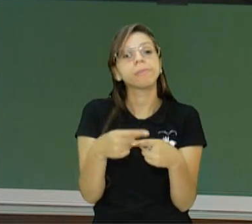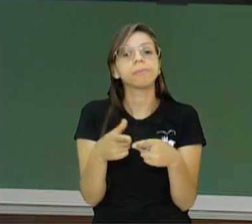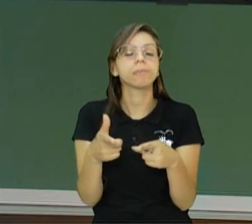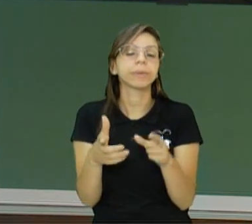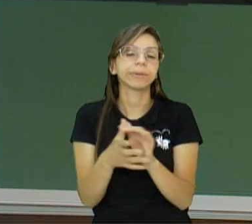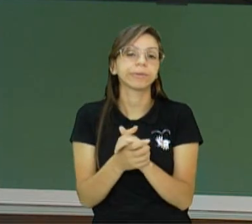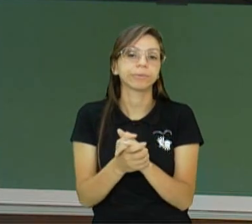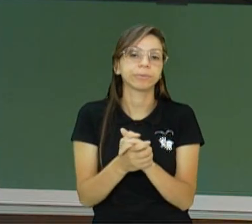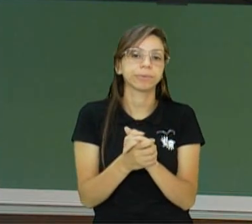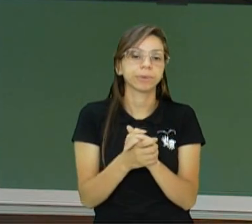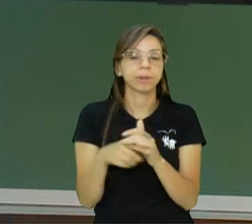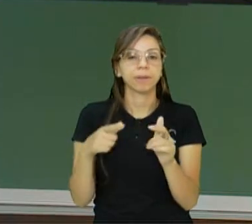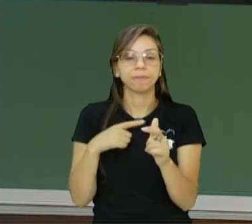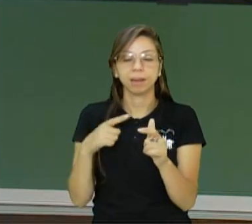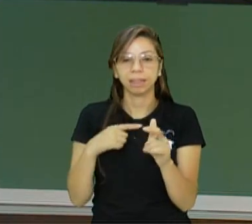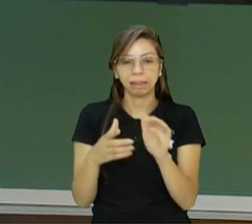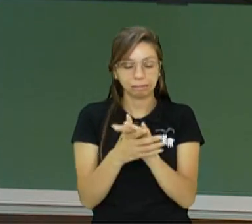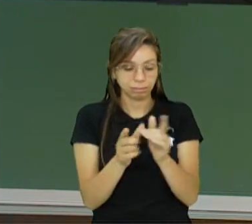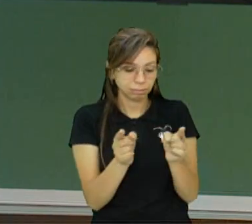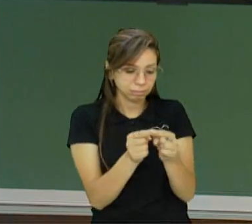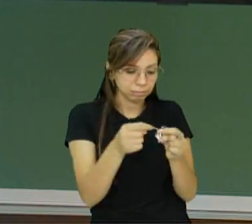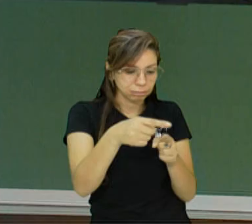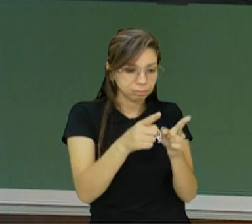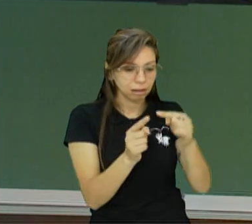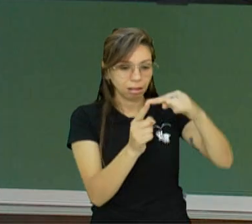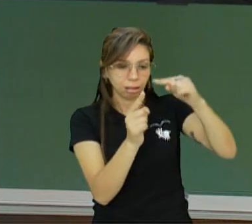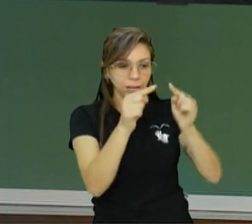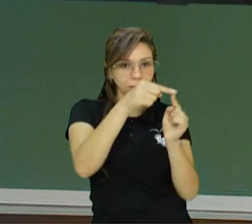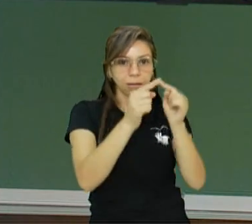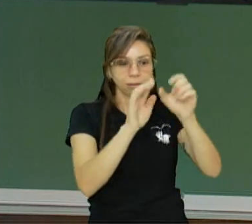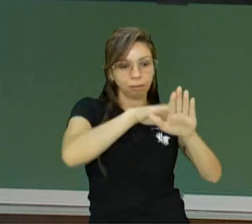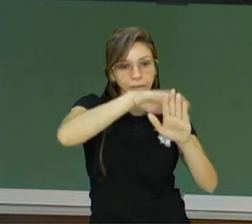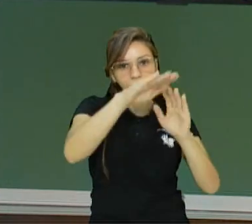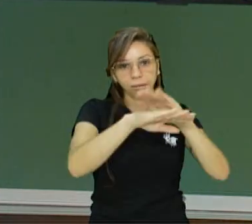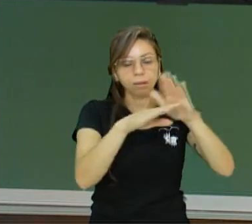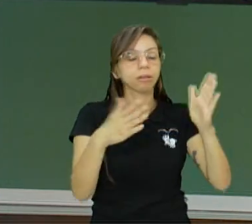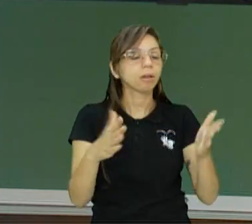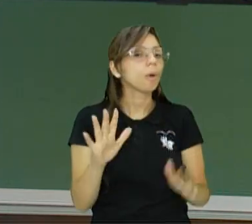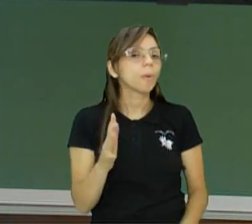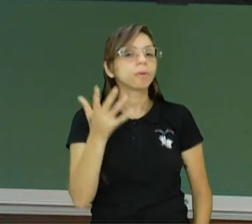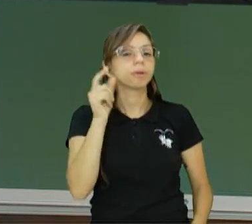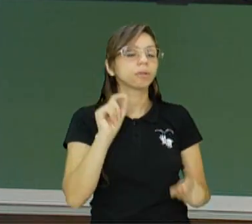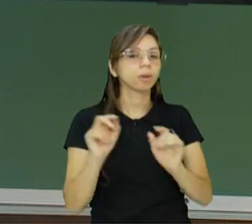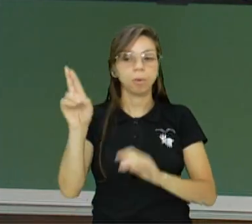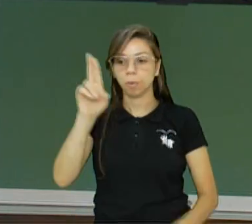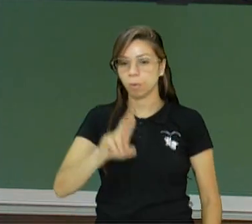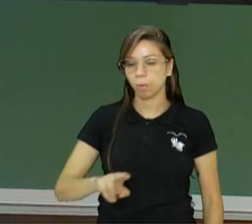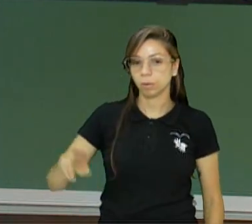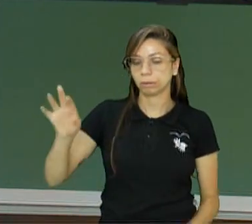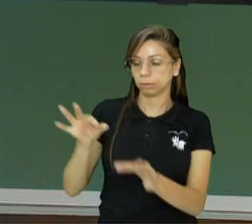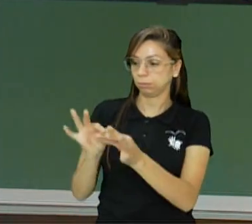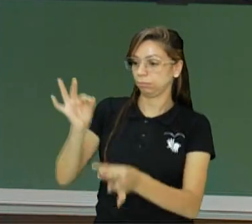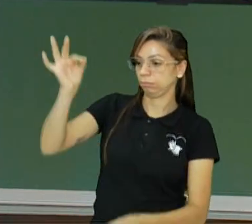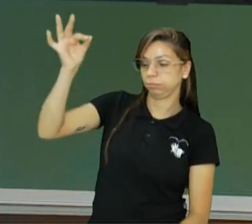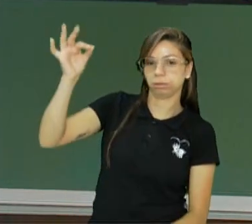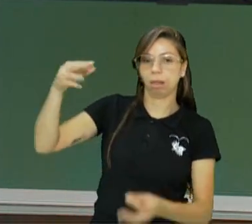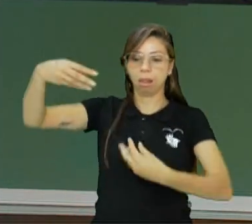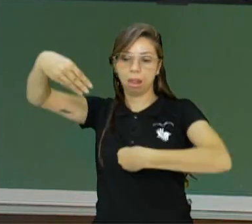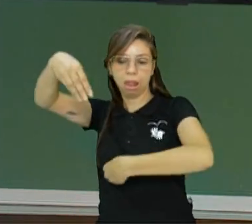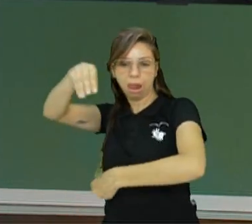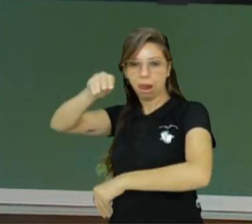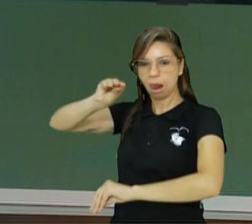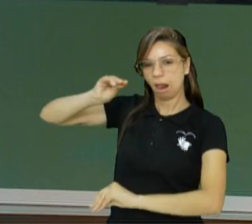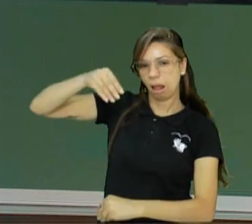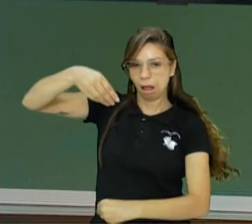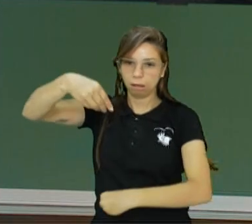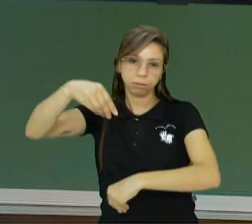ser muitos lados e faces e arestas, o que vai acontecer? Se eu usar um palito muito grande, ele vai ficar tudo molengão assim,